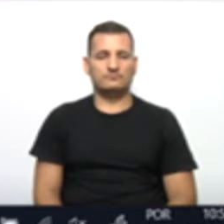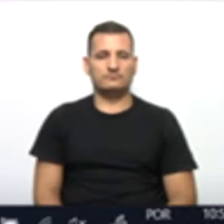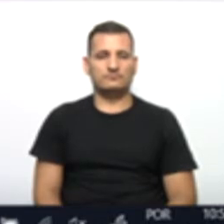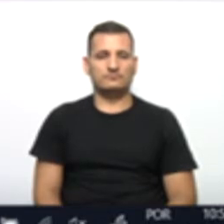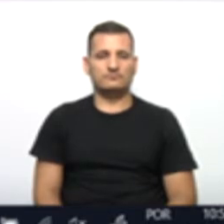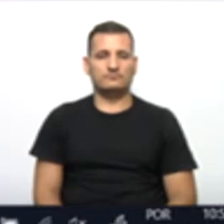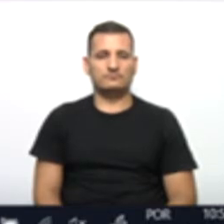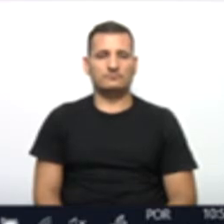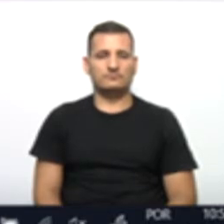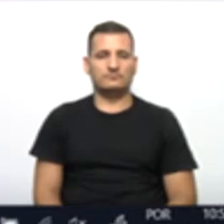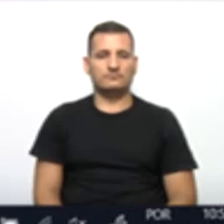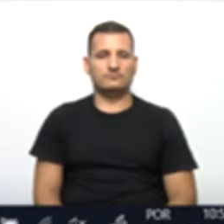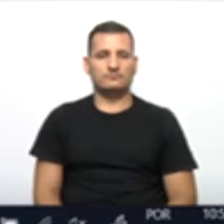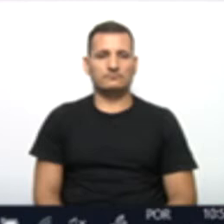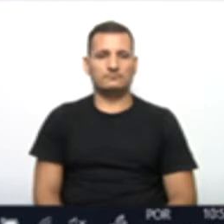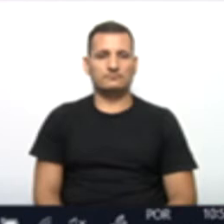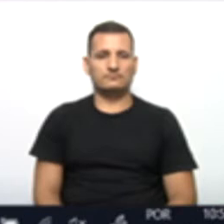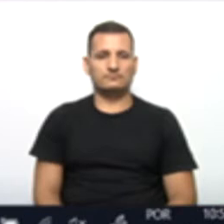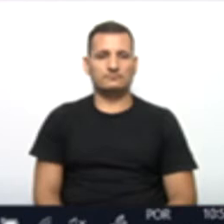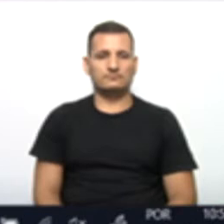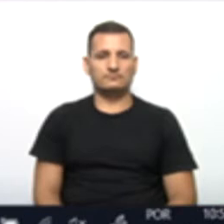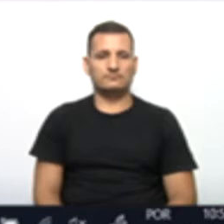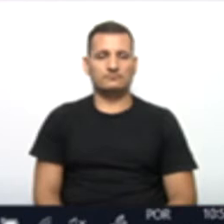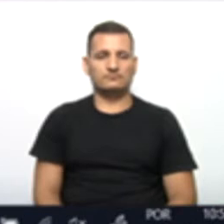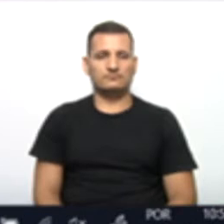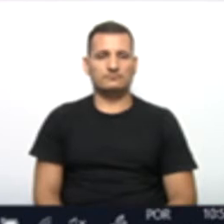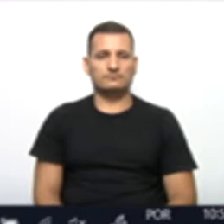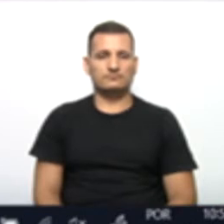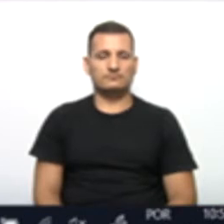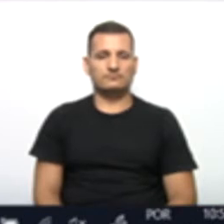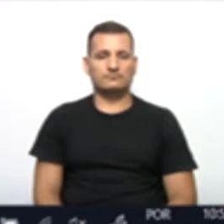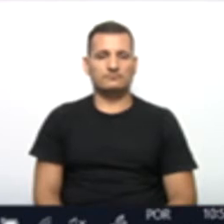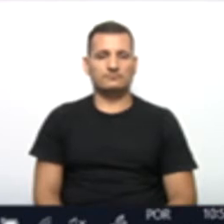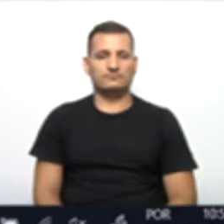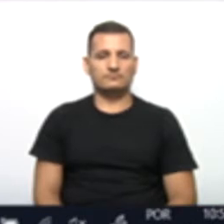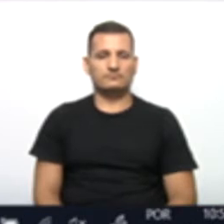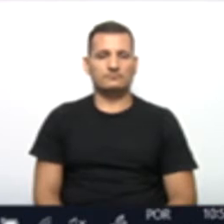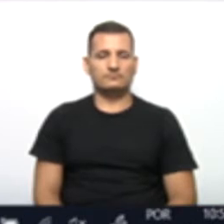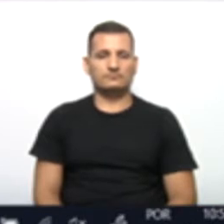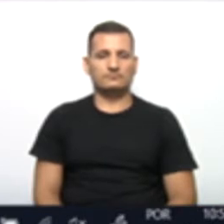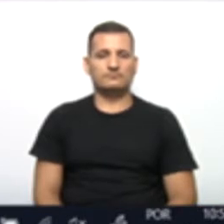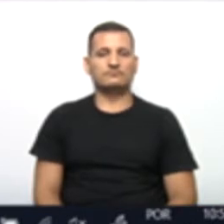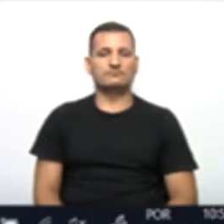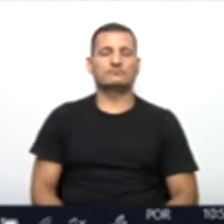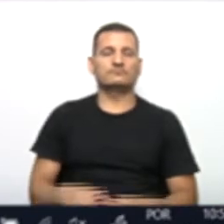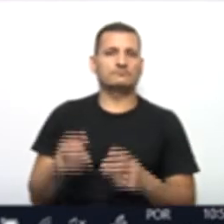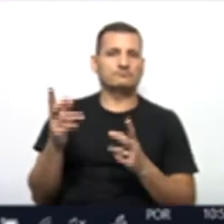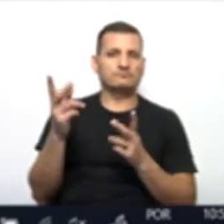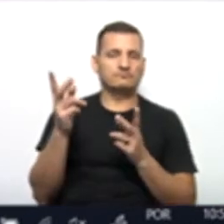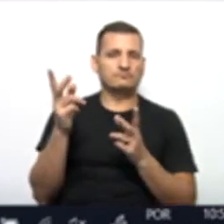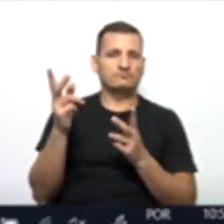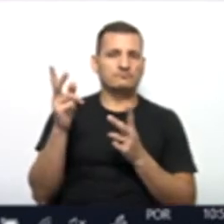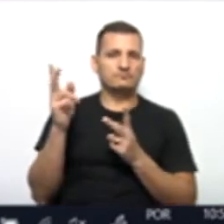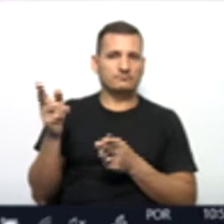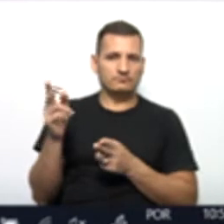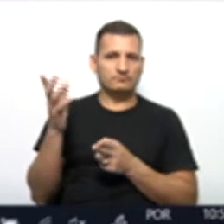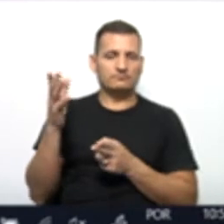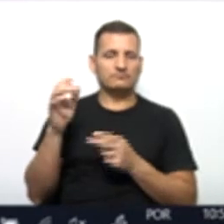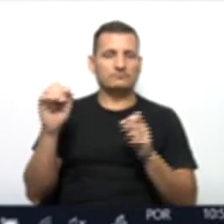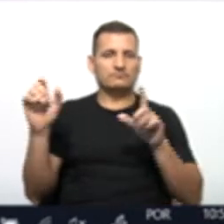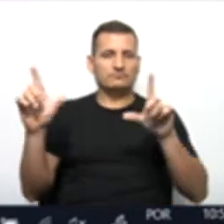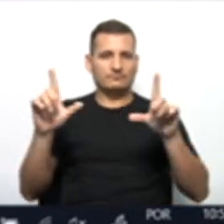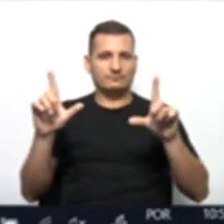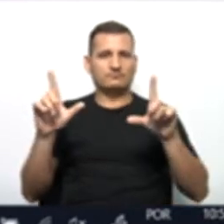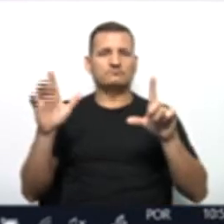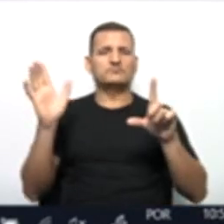navegador local rost e é assim que vai ficar na nossa página web o senhor não tem